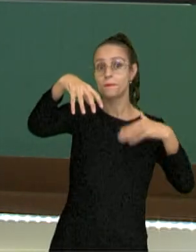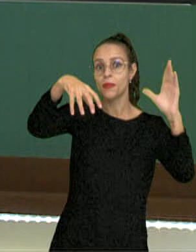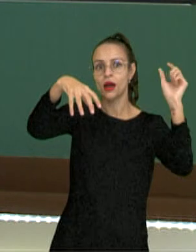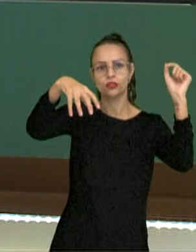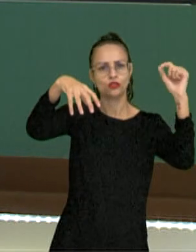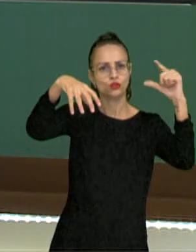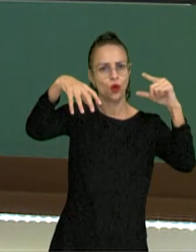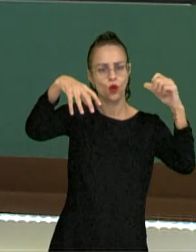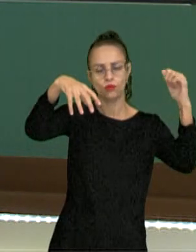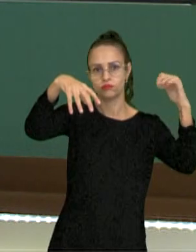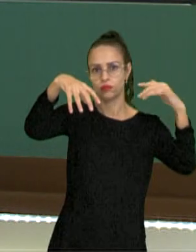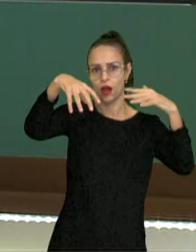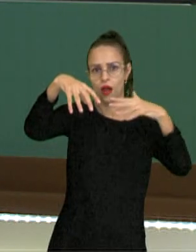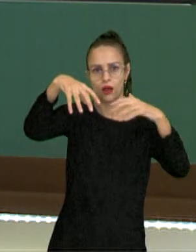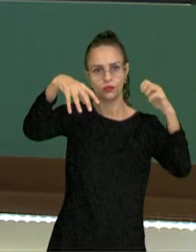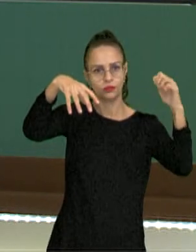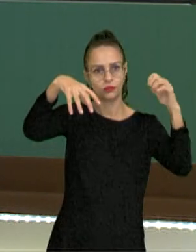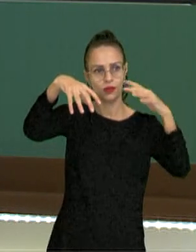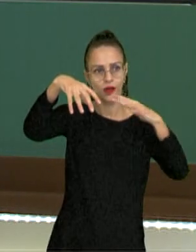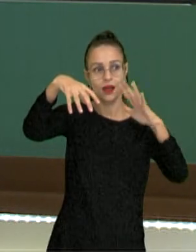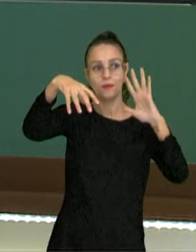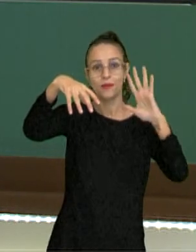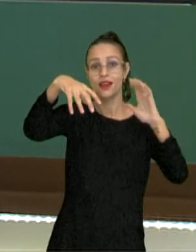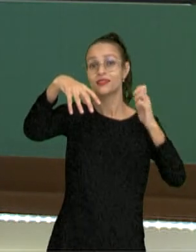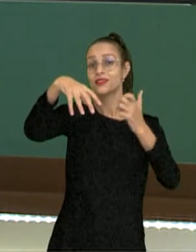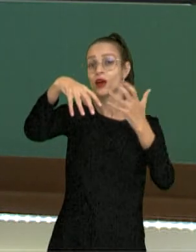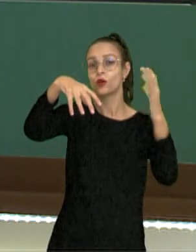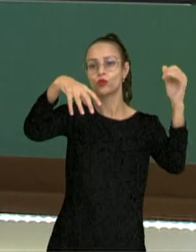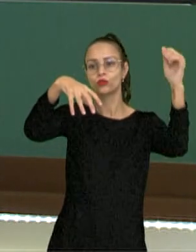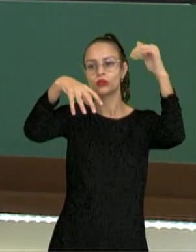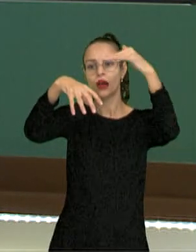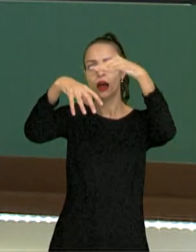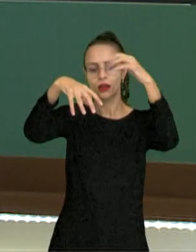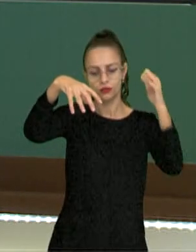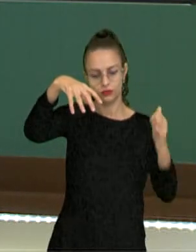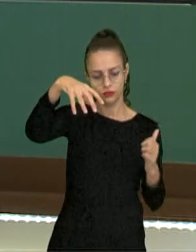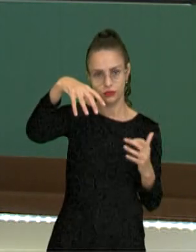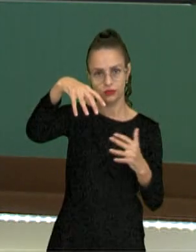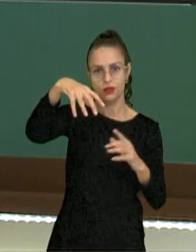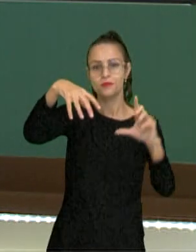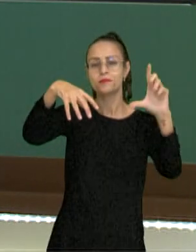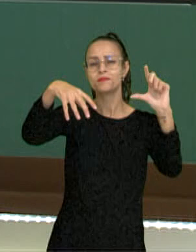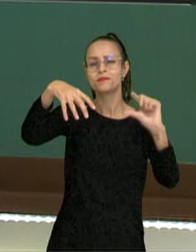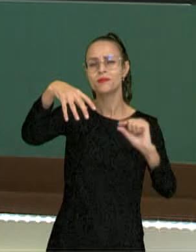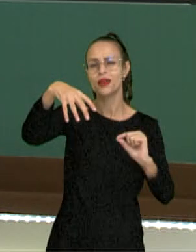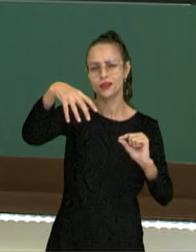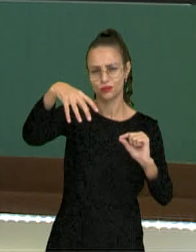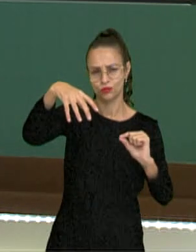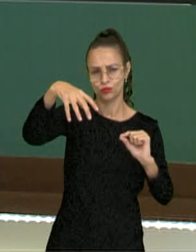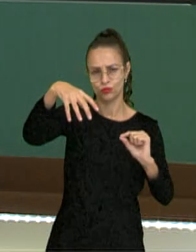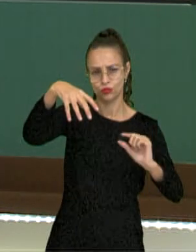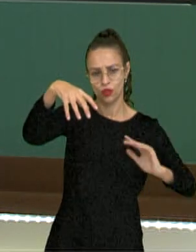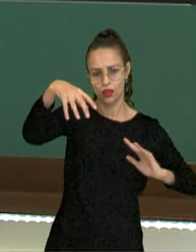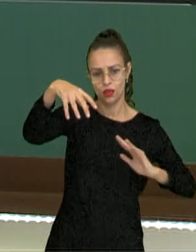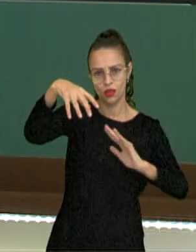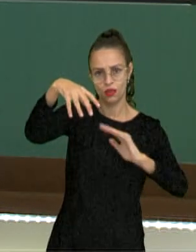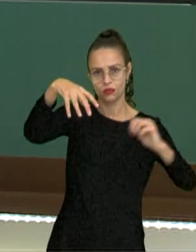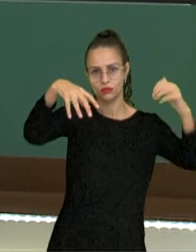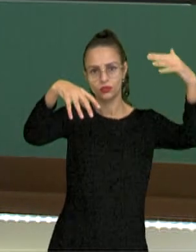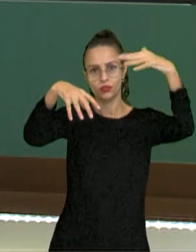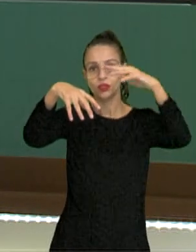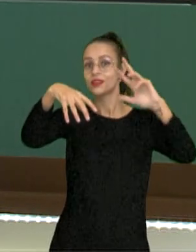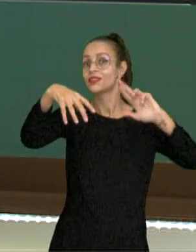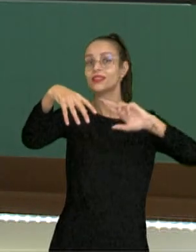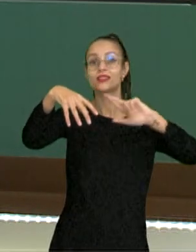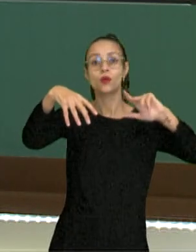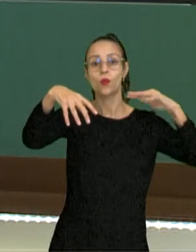ali solar maior. Em outras partes ela vai ser menor. Os raios já vão chegar de forma oblíqua, que a gente diz. Não vão chegar